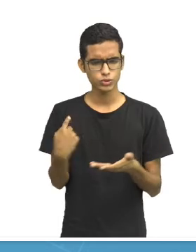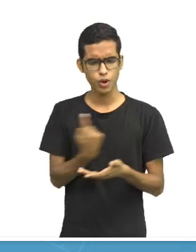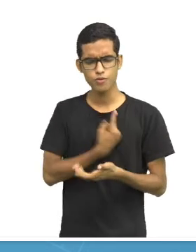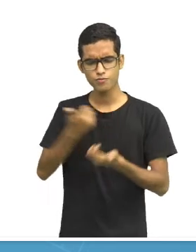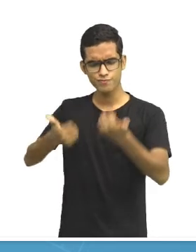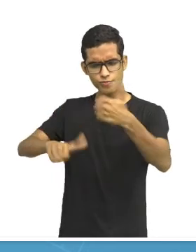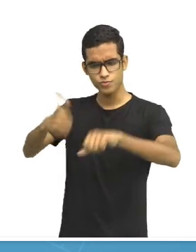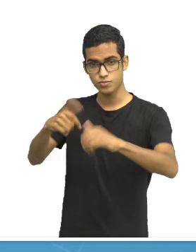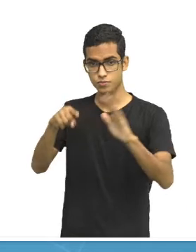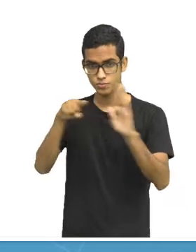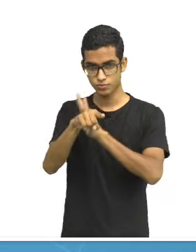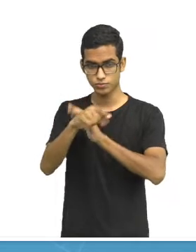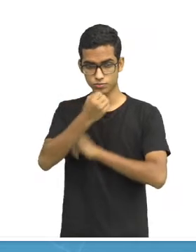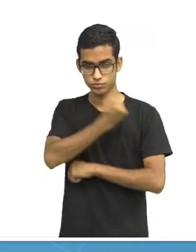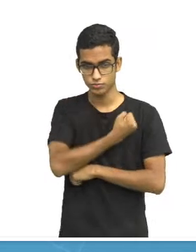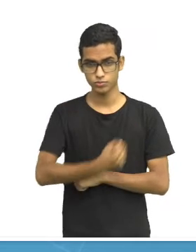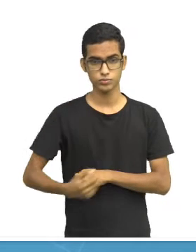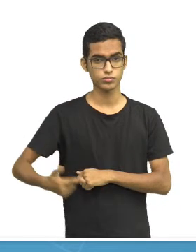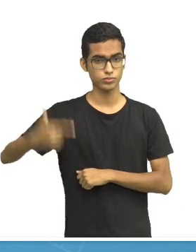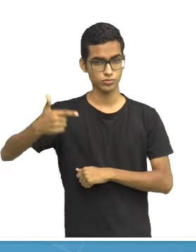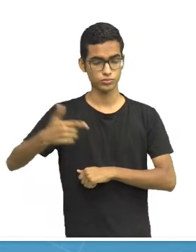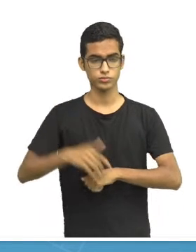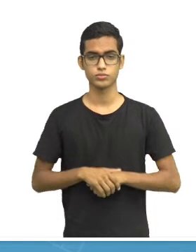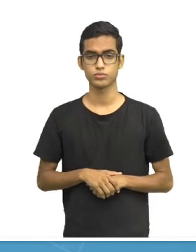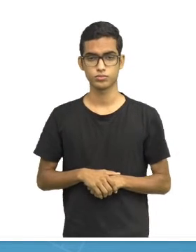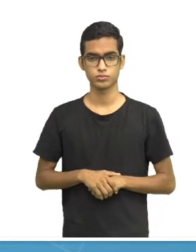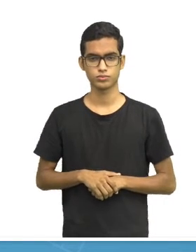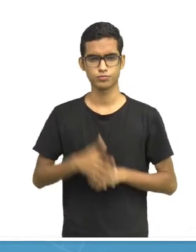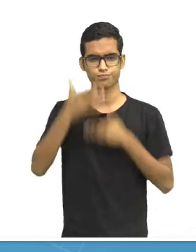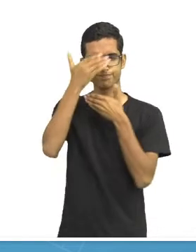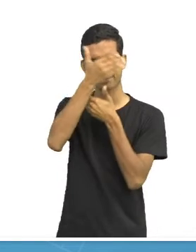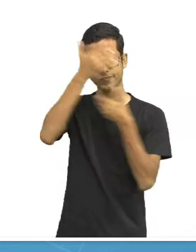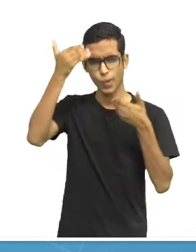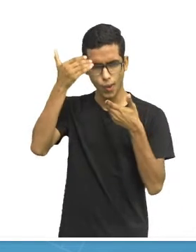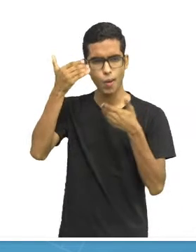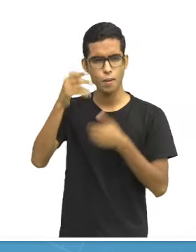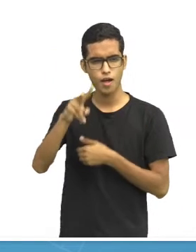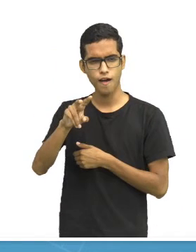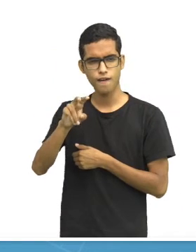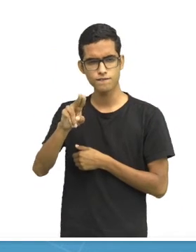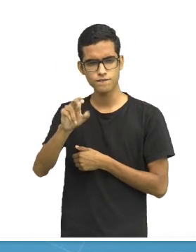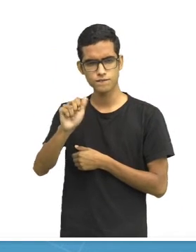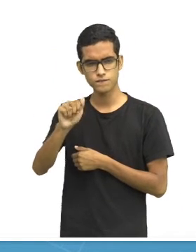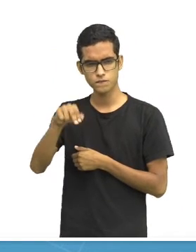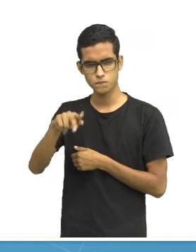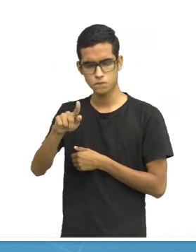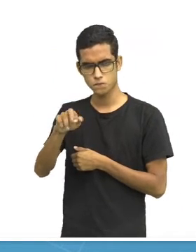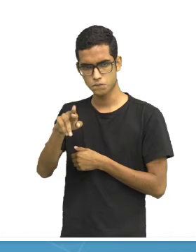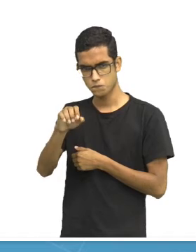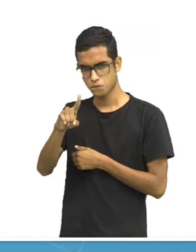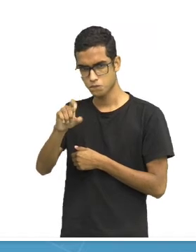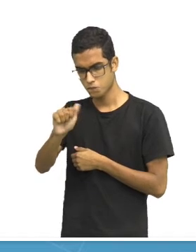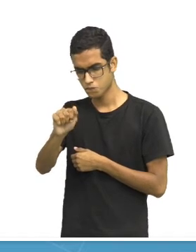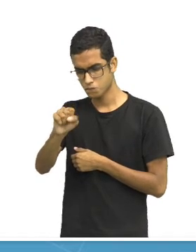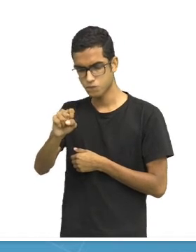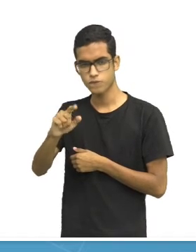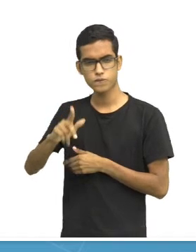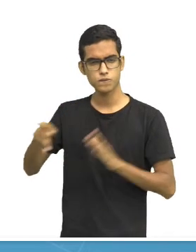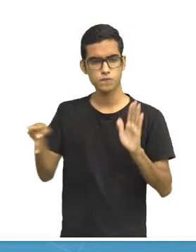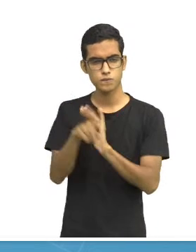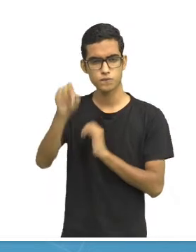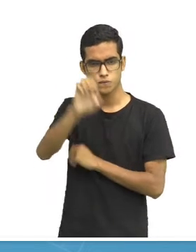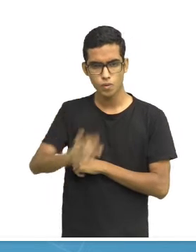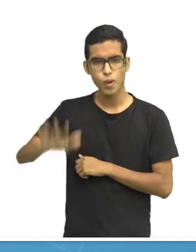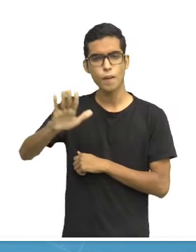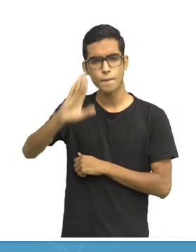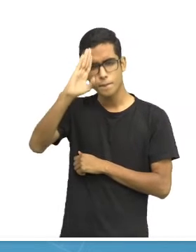questão. Bem, o cubismo é uma das vanguardas europeias de maior destaque na história da